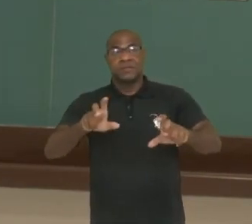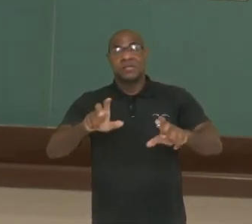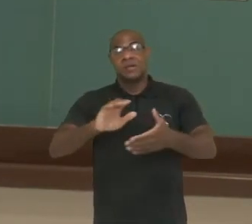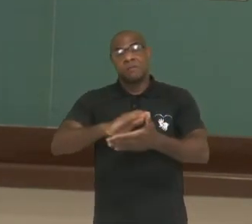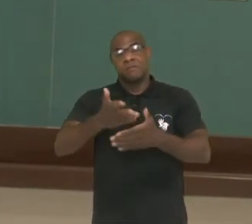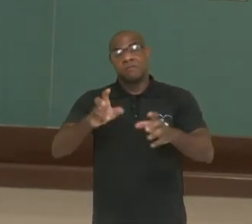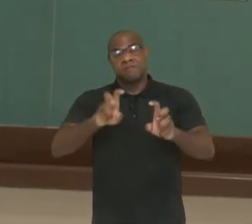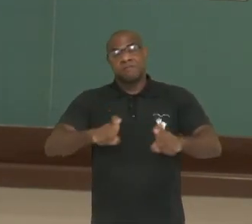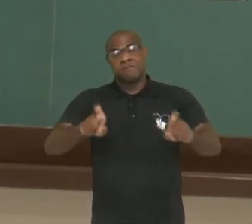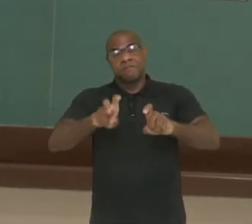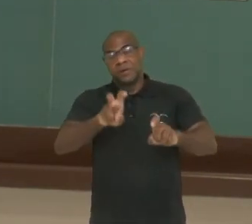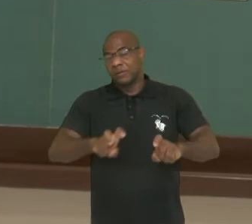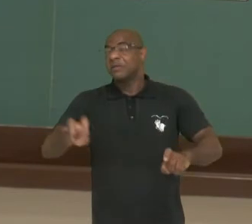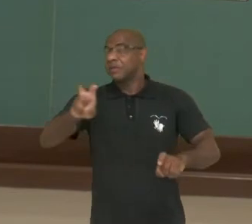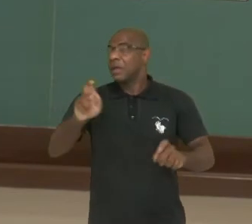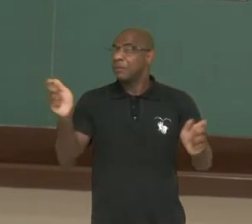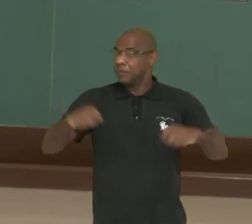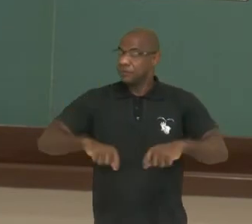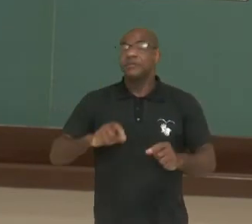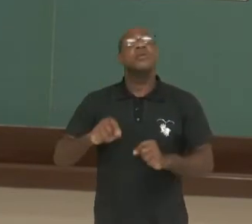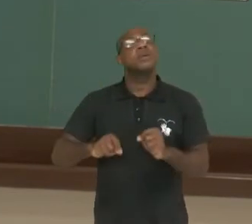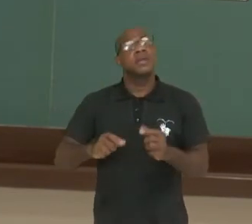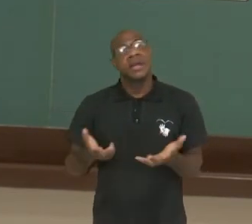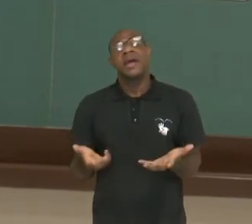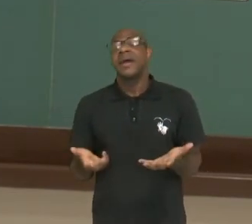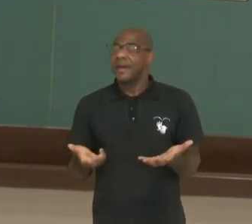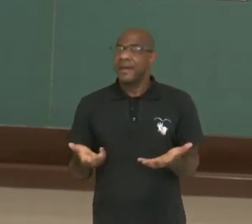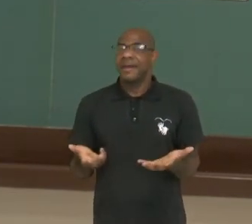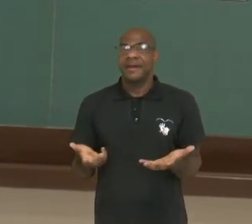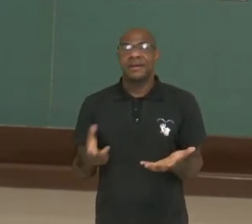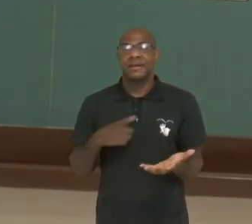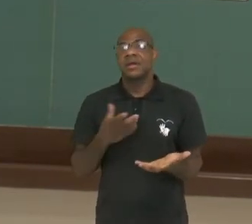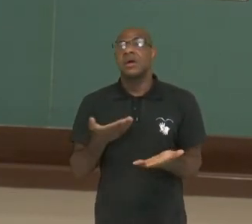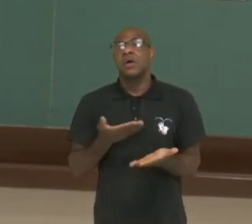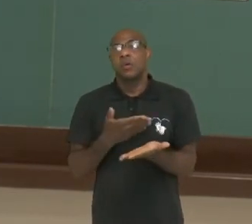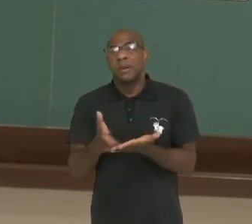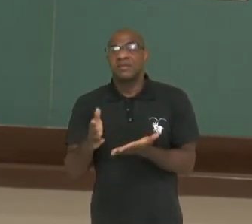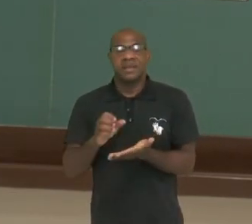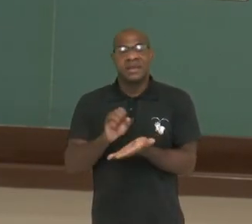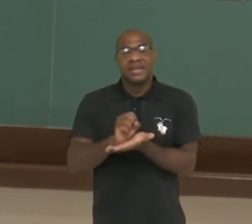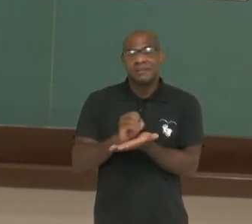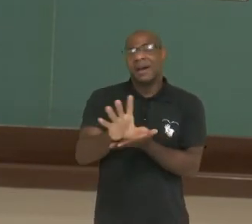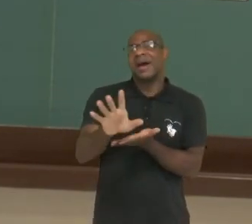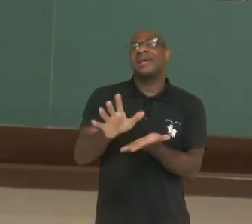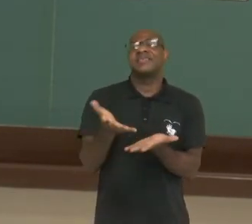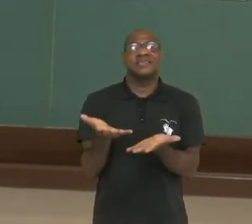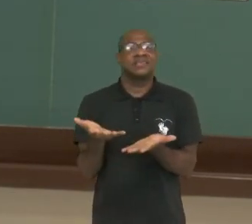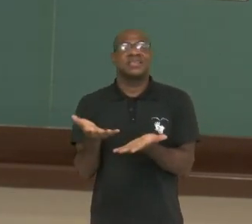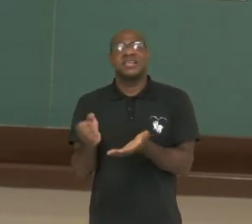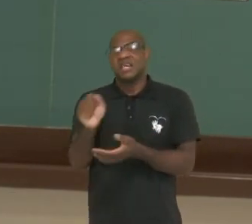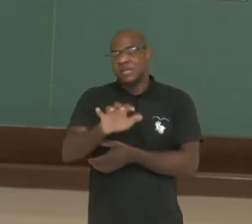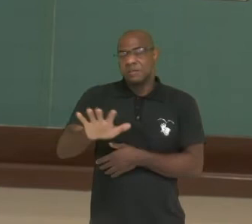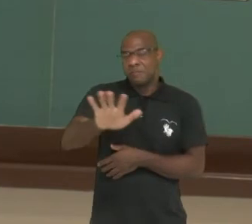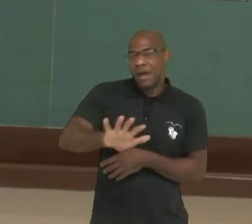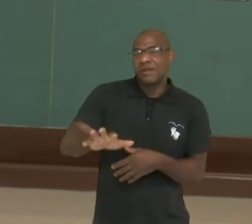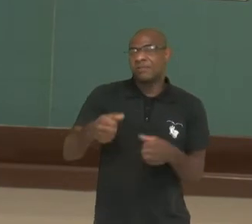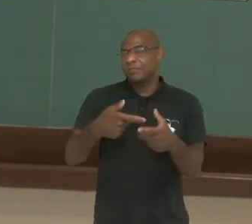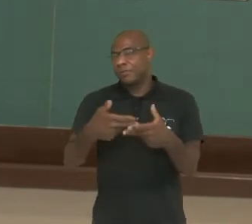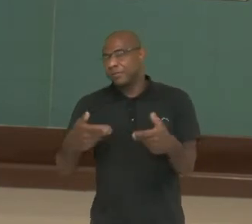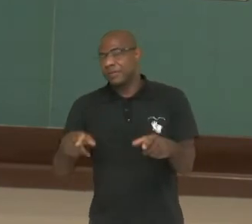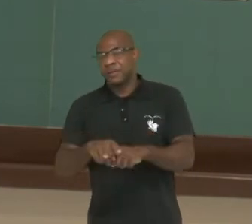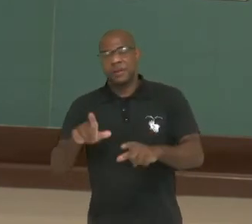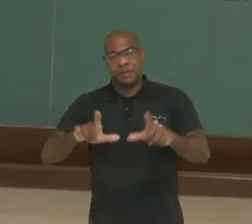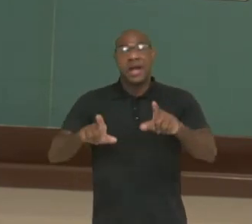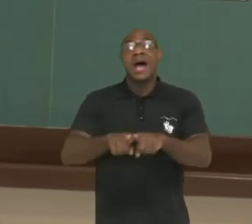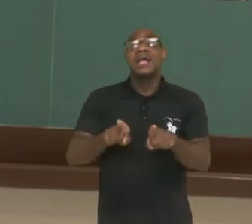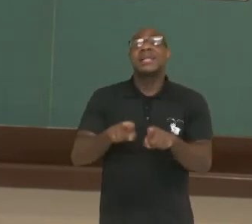possível consumidor daquele produto e começa a te mandar ofertas, começa a te mandar imagens de produtos semelhantes, né? Então, até os nossos gostos